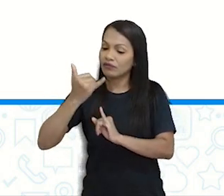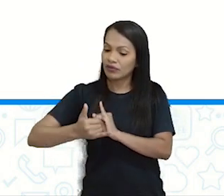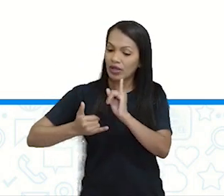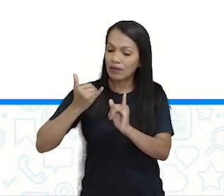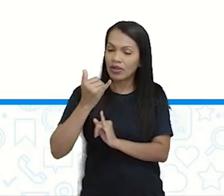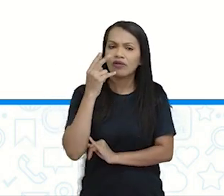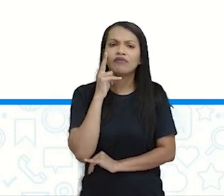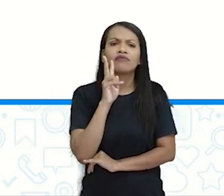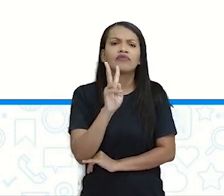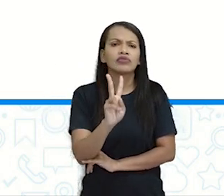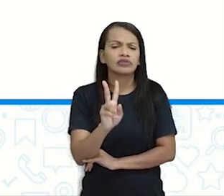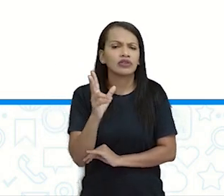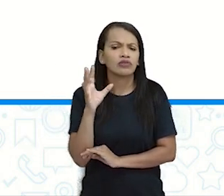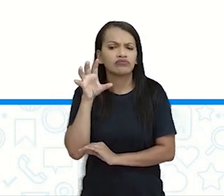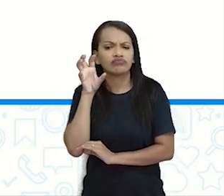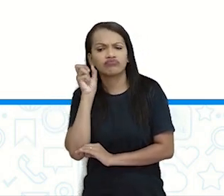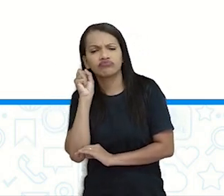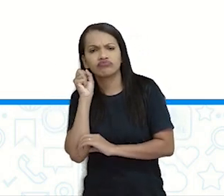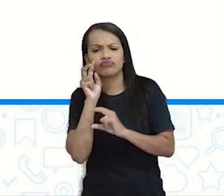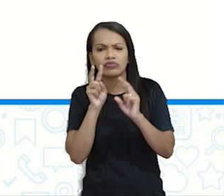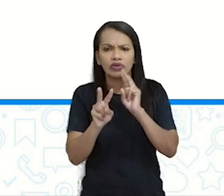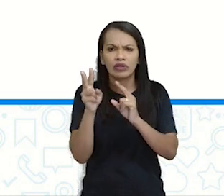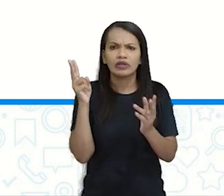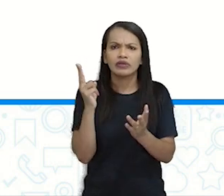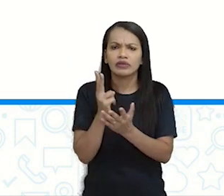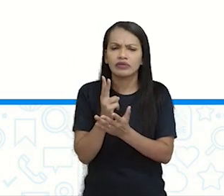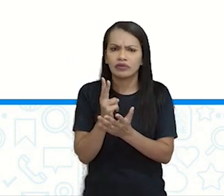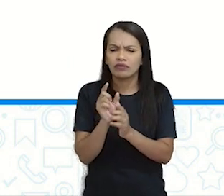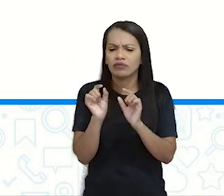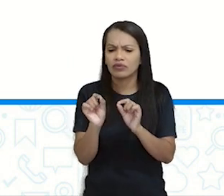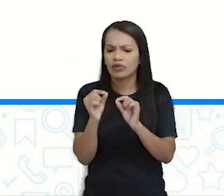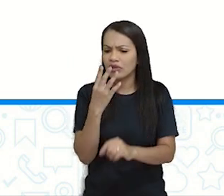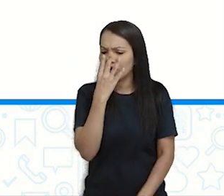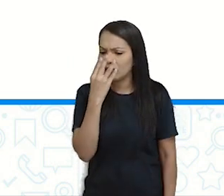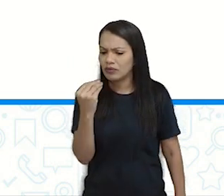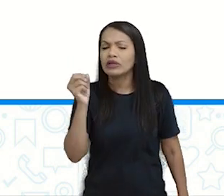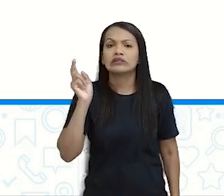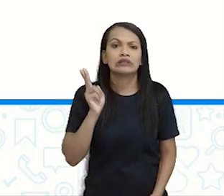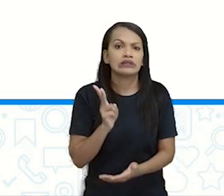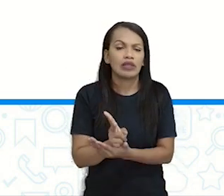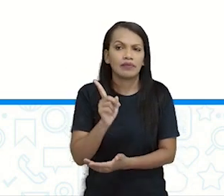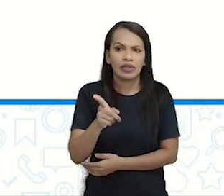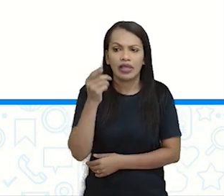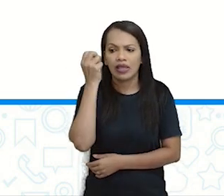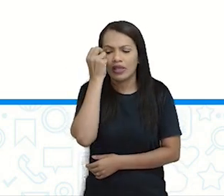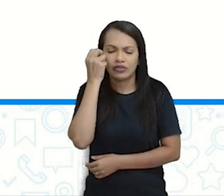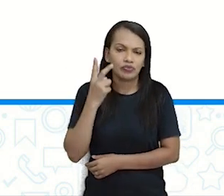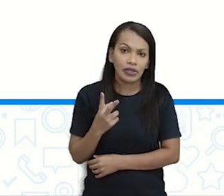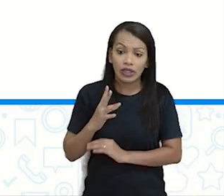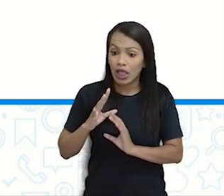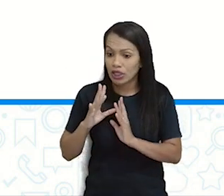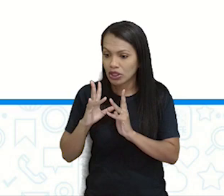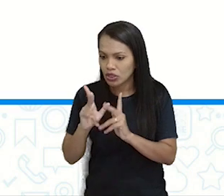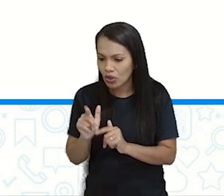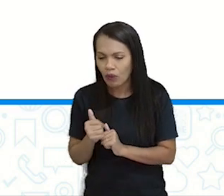você ouvir, a raposa sempre será a esperta, tá certo? Em toda a história, a